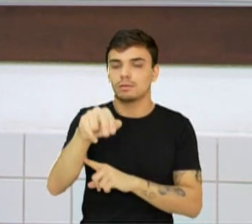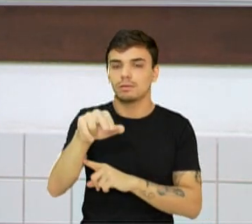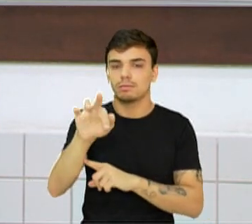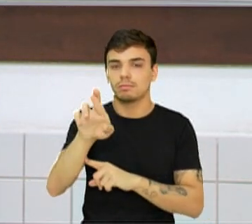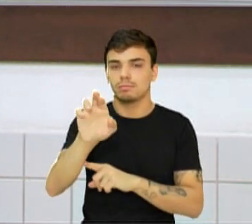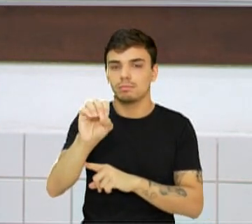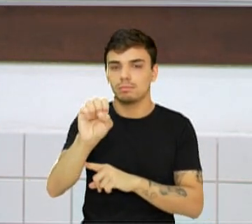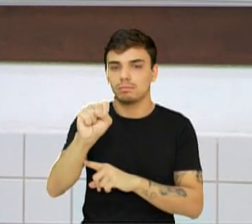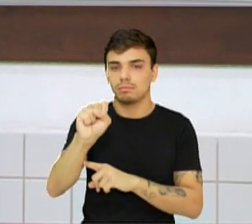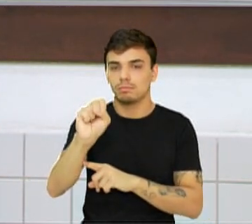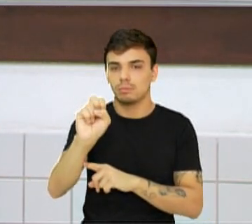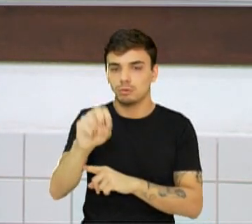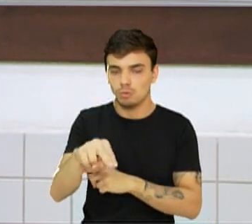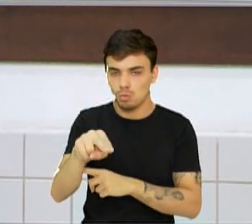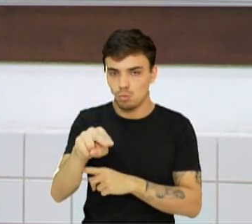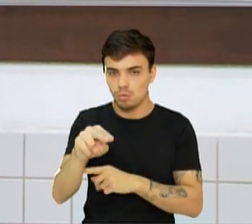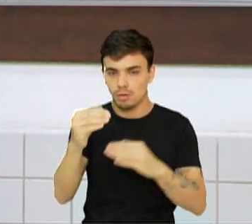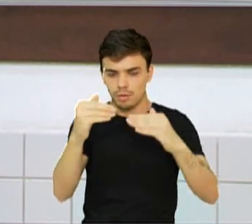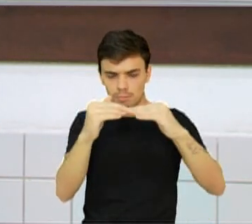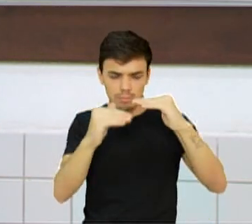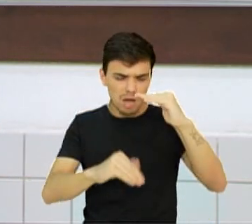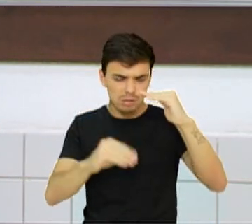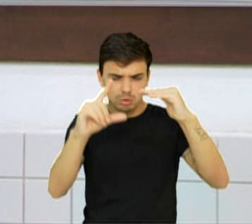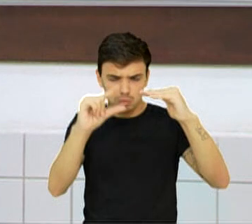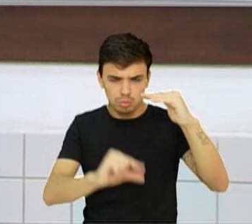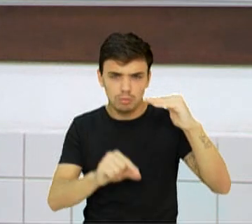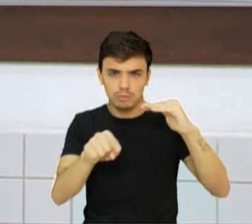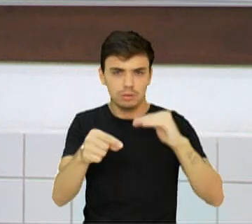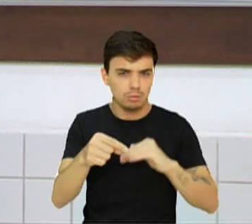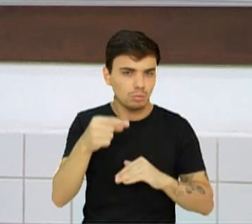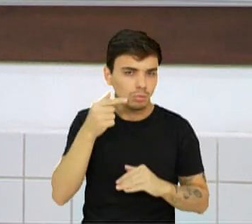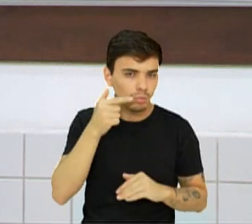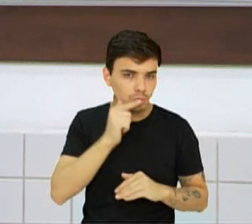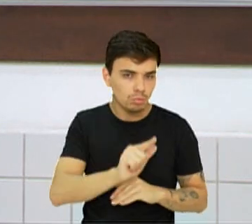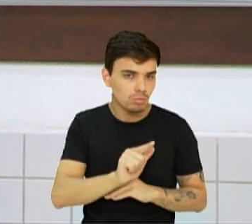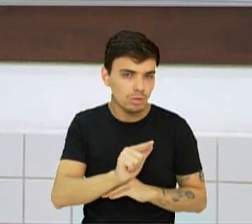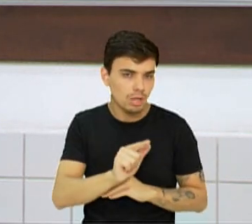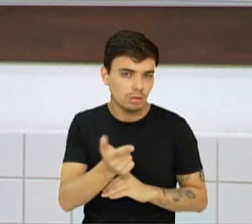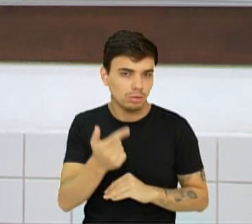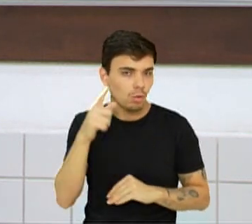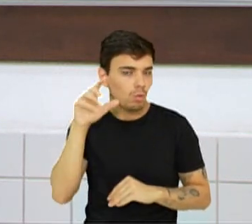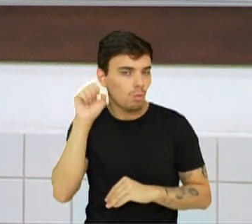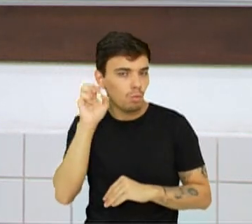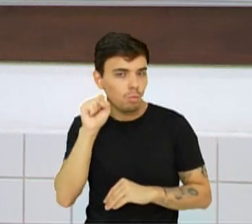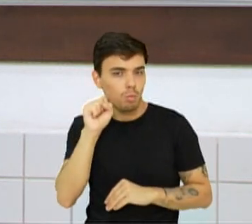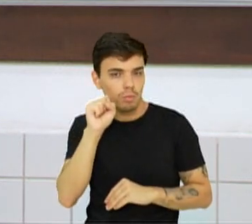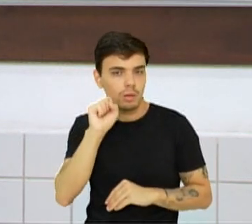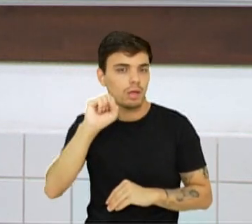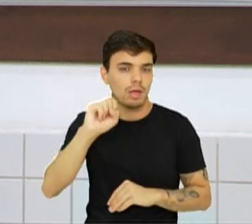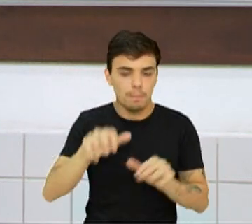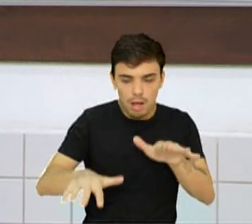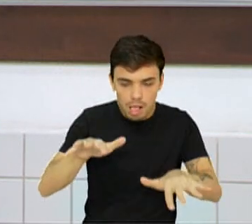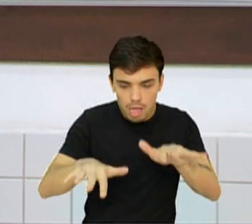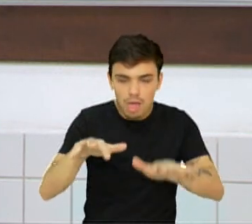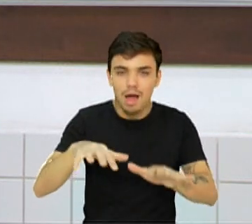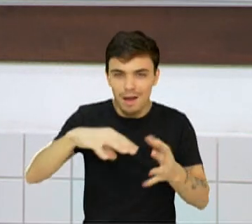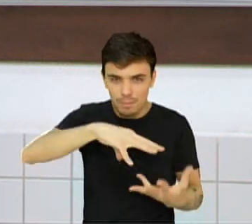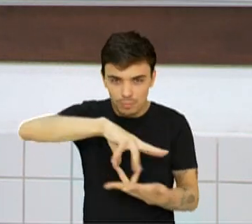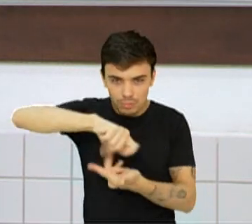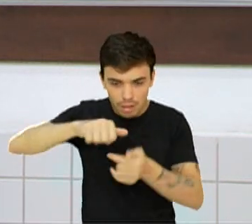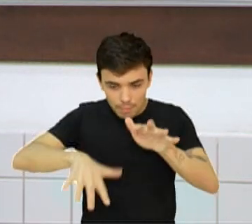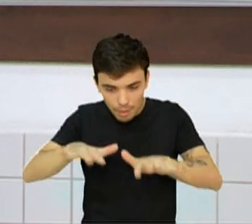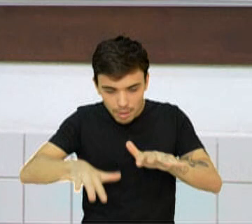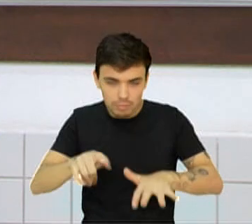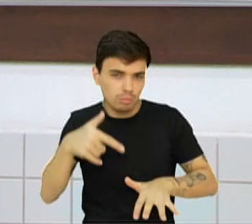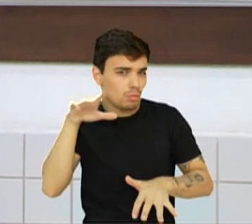são as ondas sísmicas, né? Você não consegue ouvir um terremoto, né, vindo, um maremoto, né, porque são ondas sísmicas, ondas